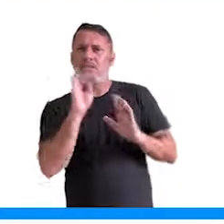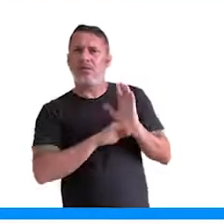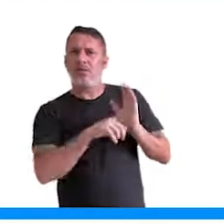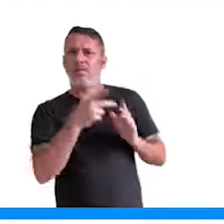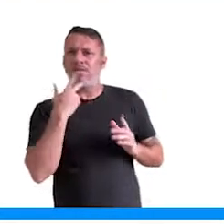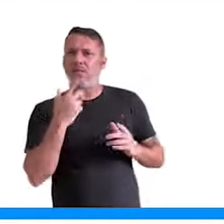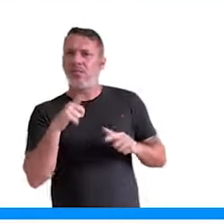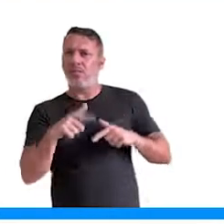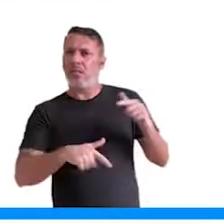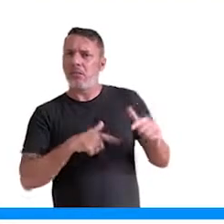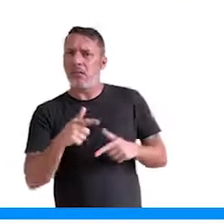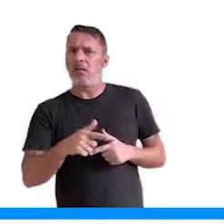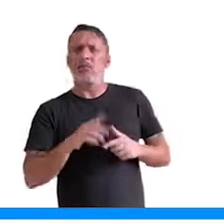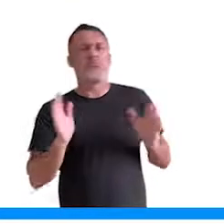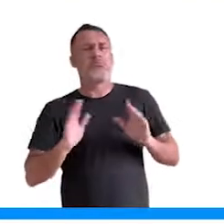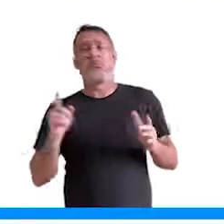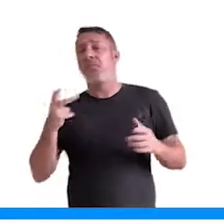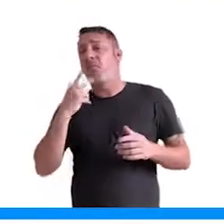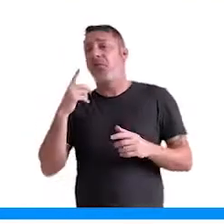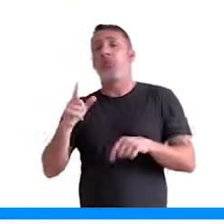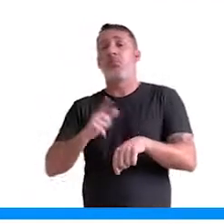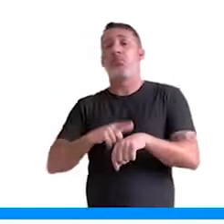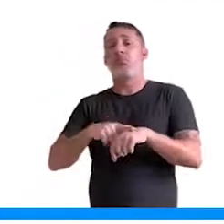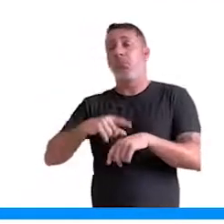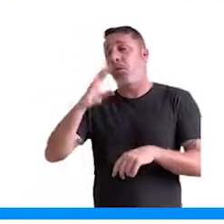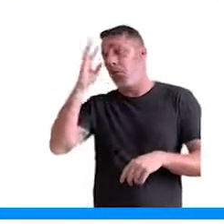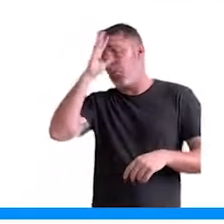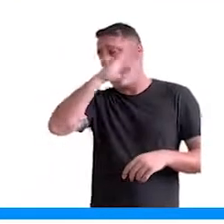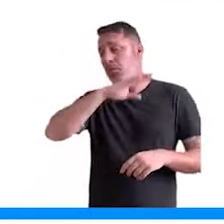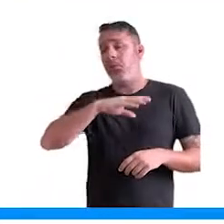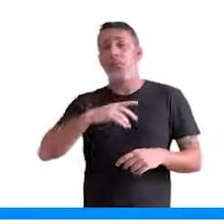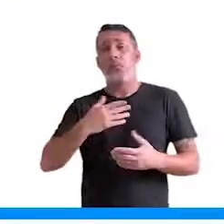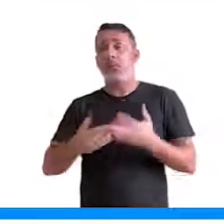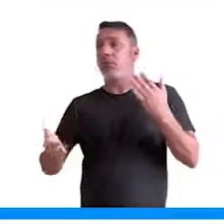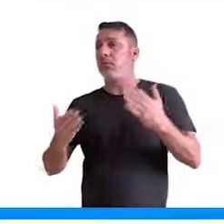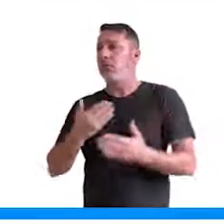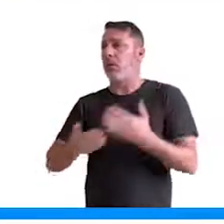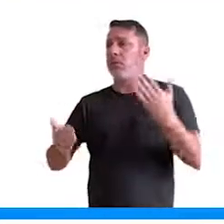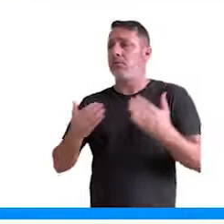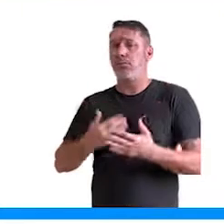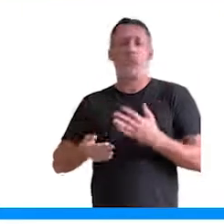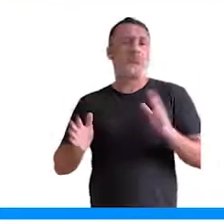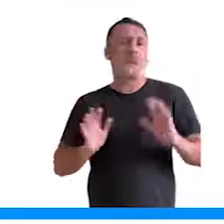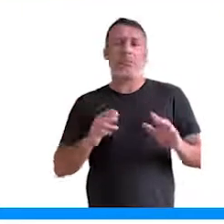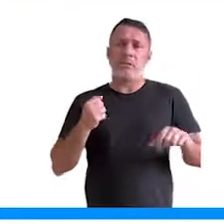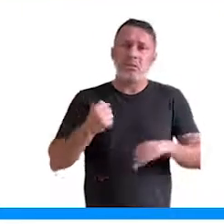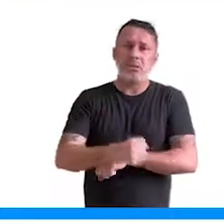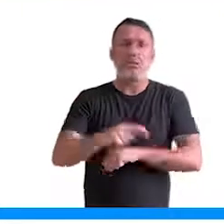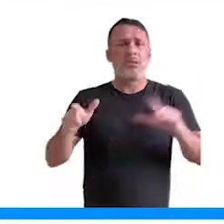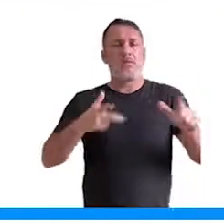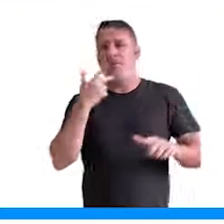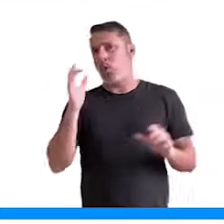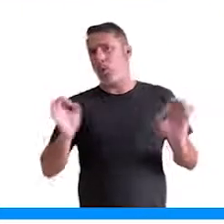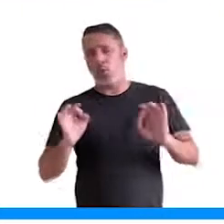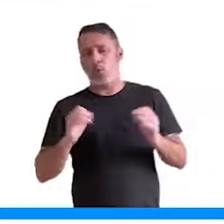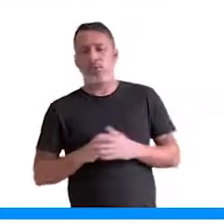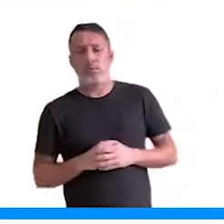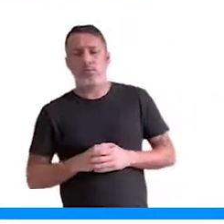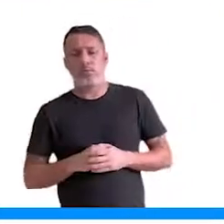está falando de excesso de trabalho. Ela está falando que ela não vê o tempo passar, que ela começa a fazer alguma coisa, daqui a pouco ela viu que o tempo passou, o dia